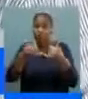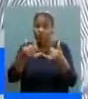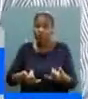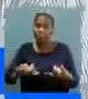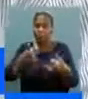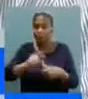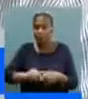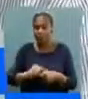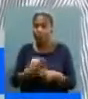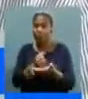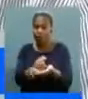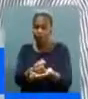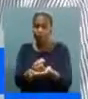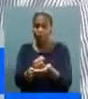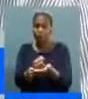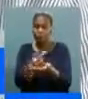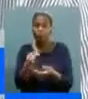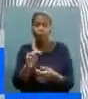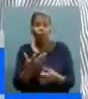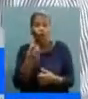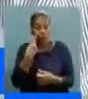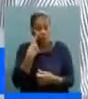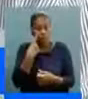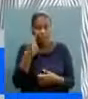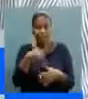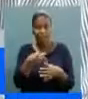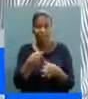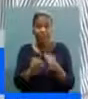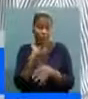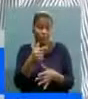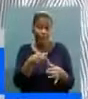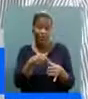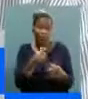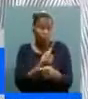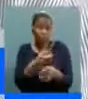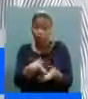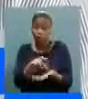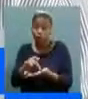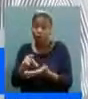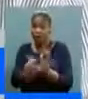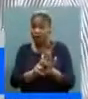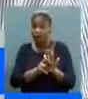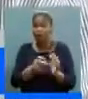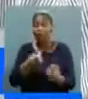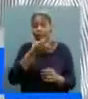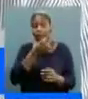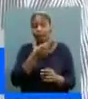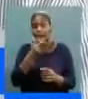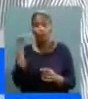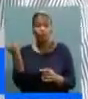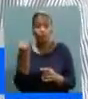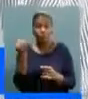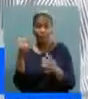depois também no apoio ao reconhecimento dessa implementação desses requisitos por uma entidade externa, que é uma